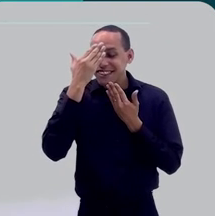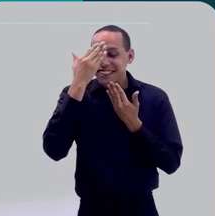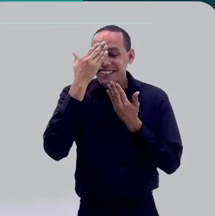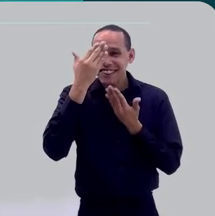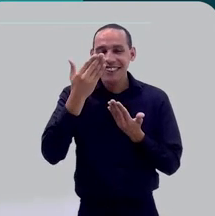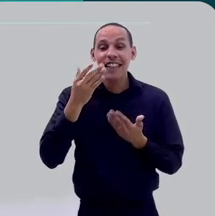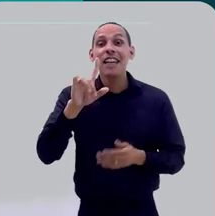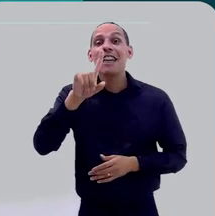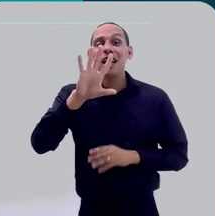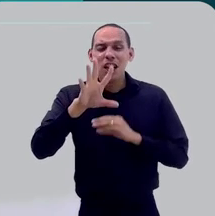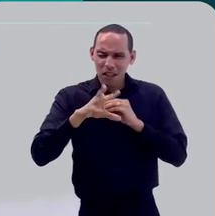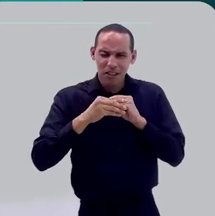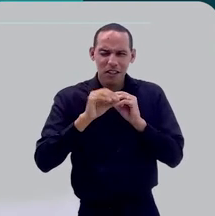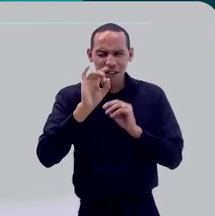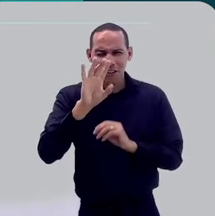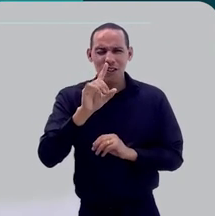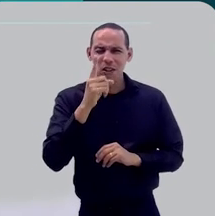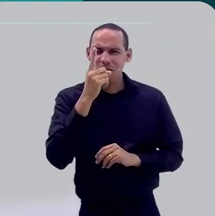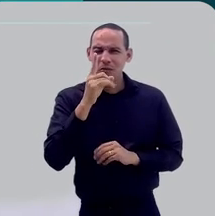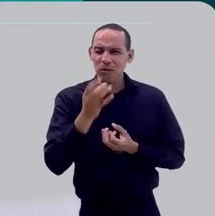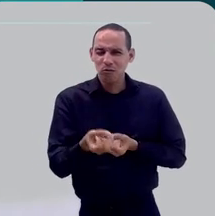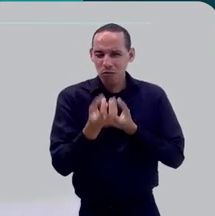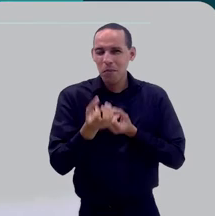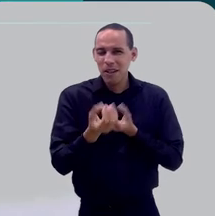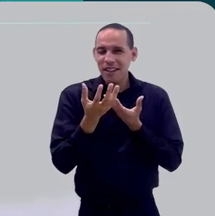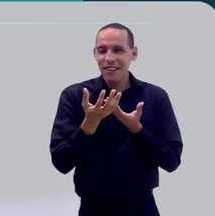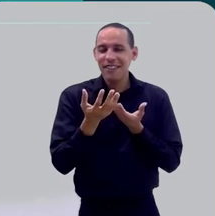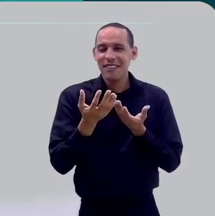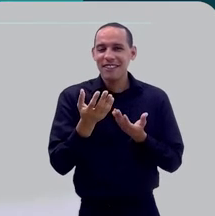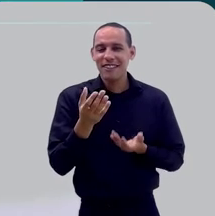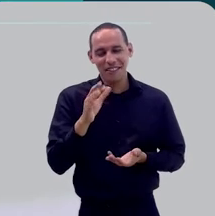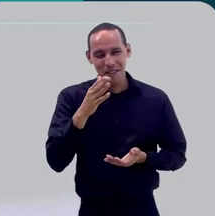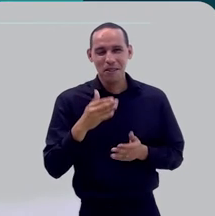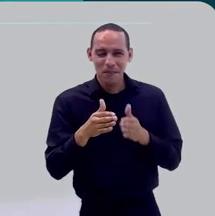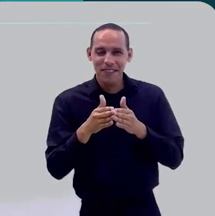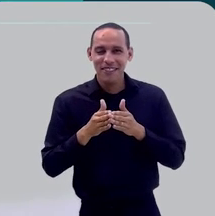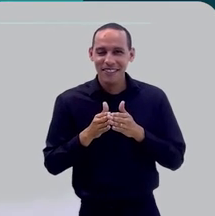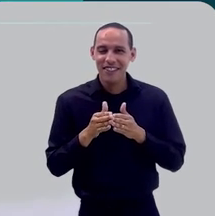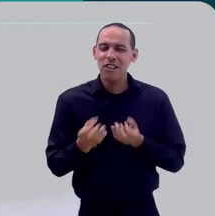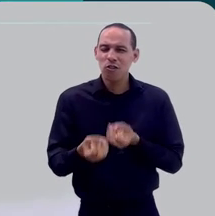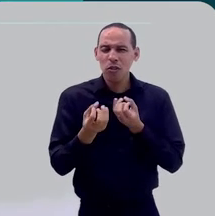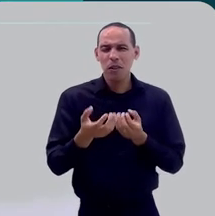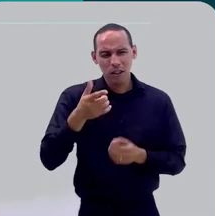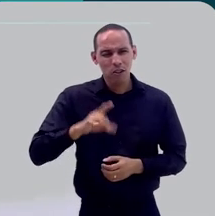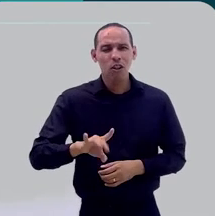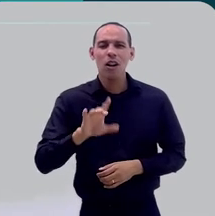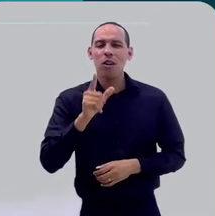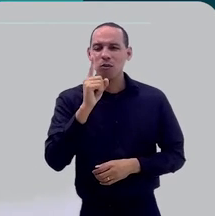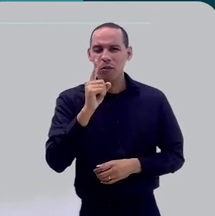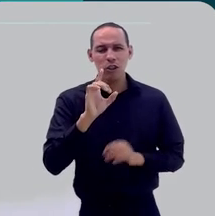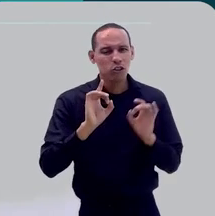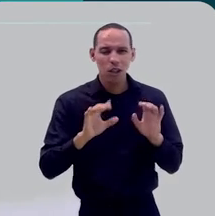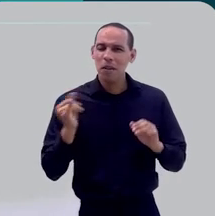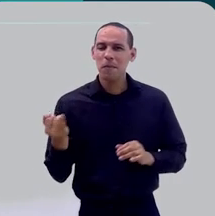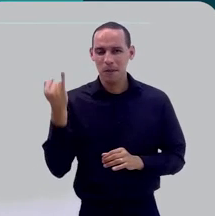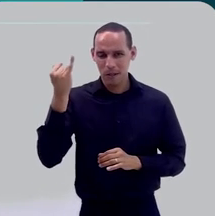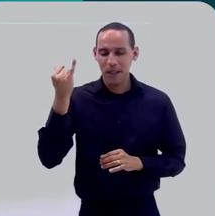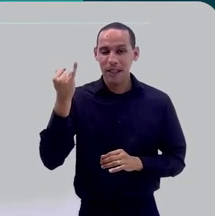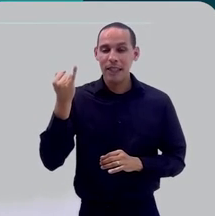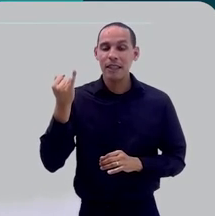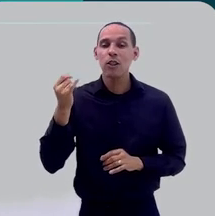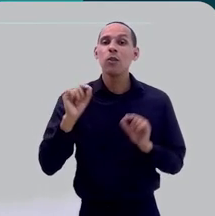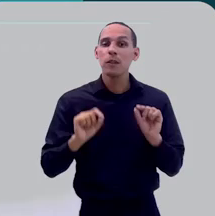agradecer imensamente a sua participação aqui, só mais a sua contribuição. Você me permite acrescentar só mais uma coisa que eu